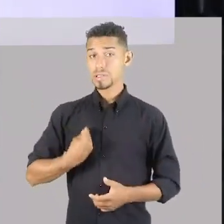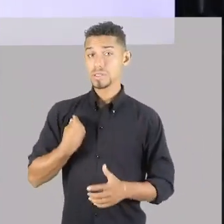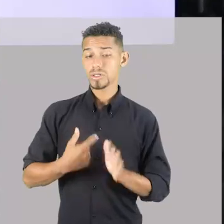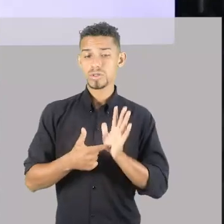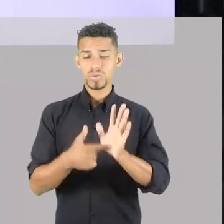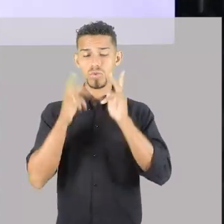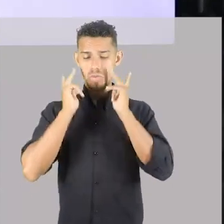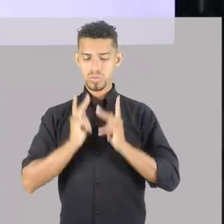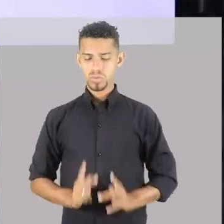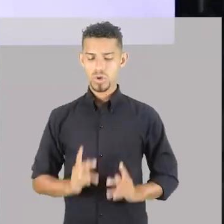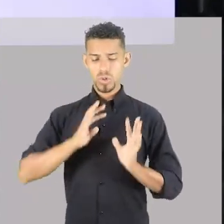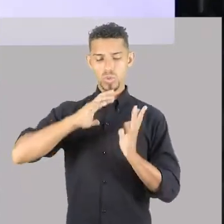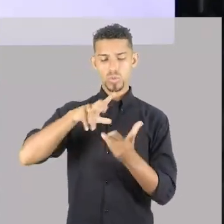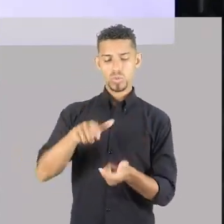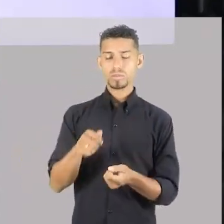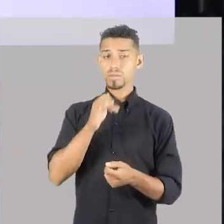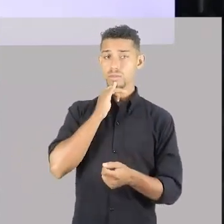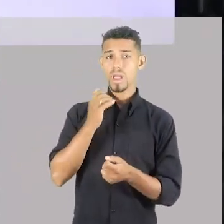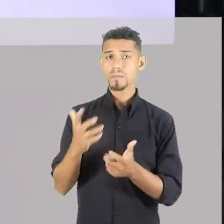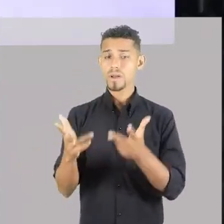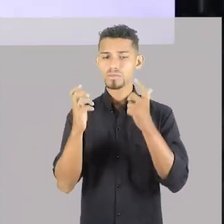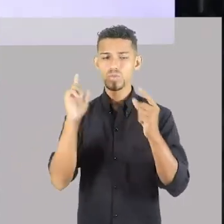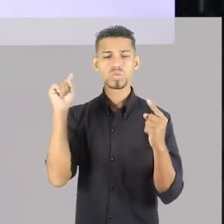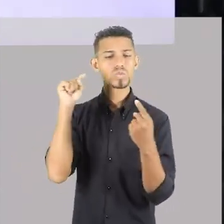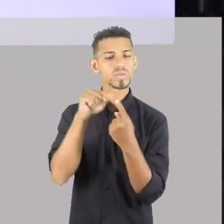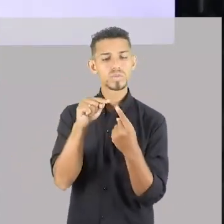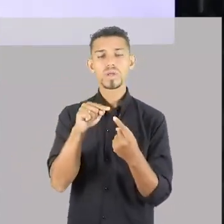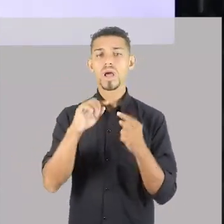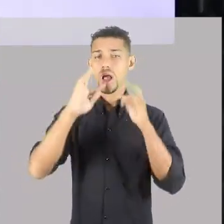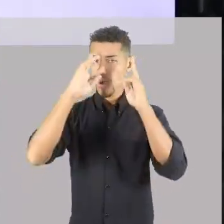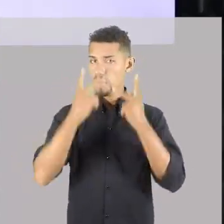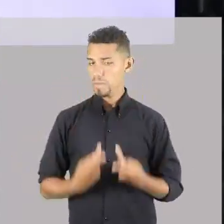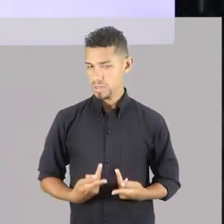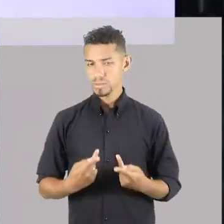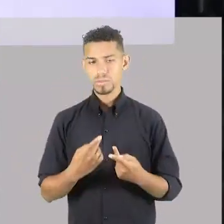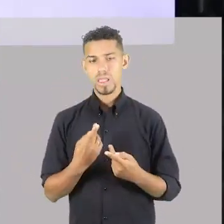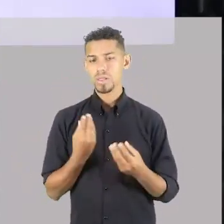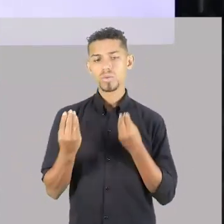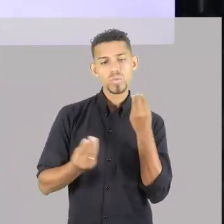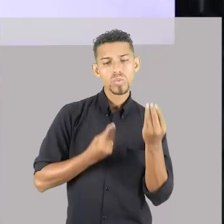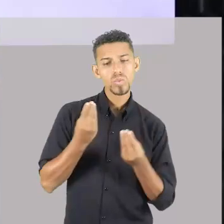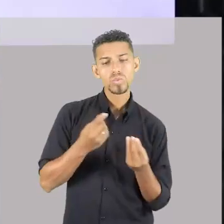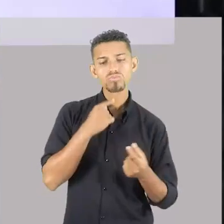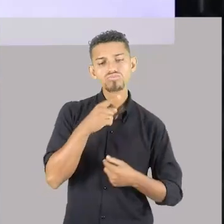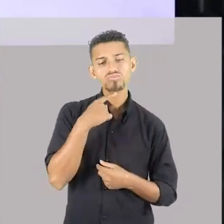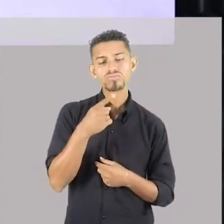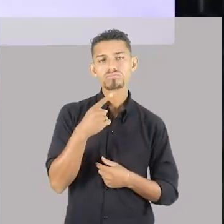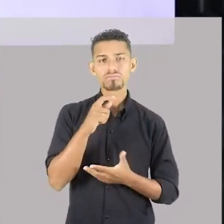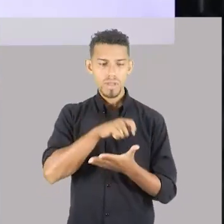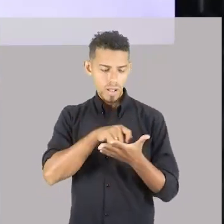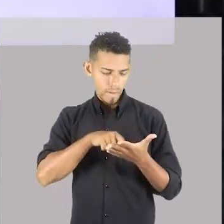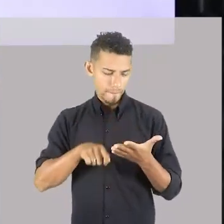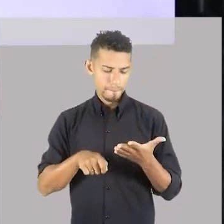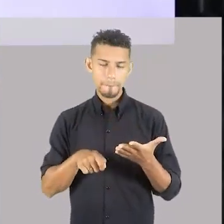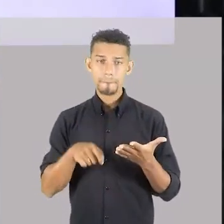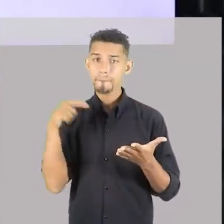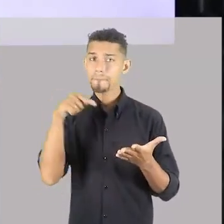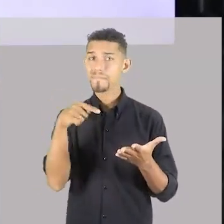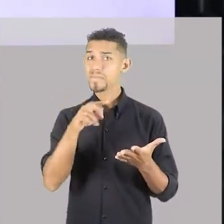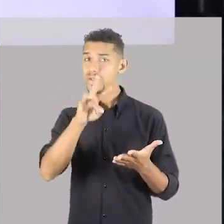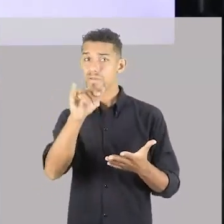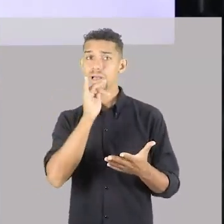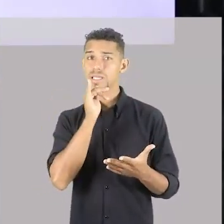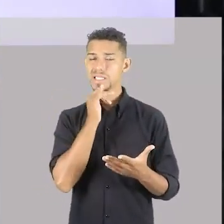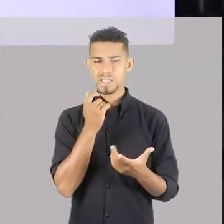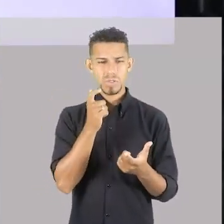postura diante do mundo e das pretensões humanas, certo? Não tem como, quando você escreve, né, você vai deixar as